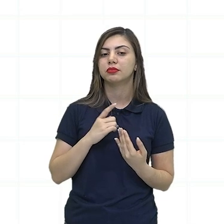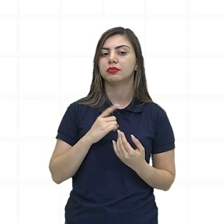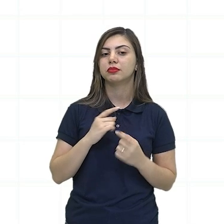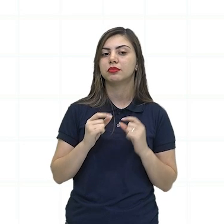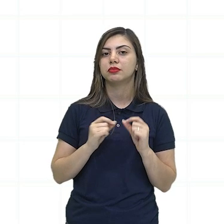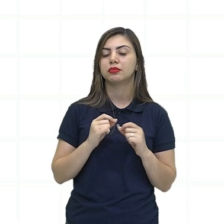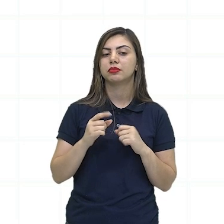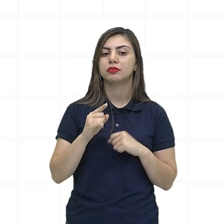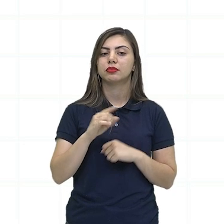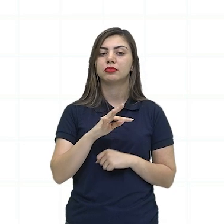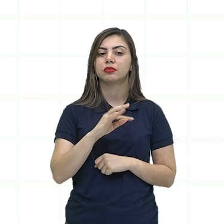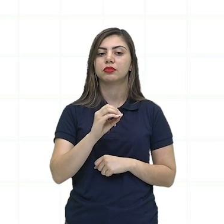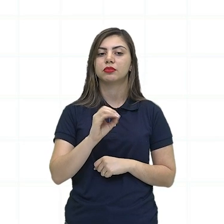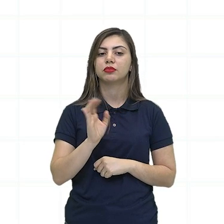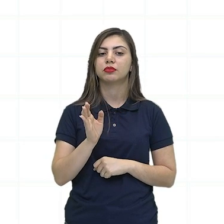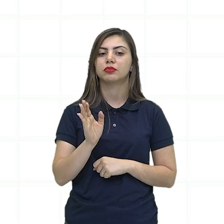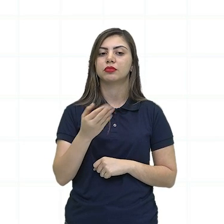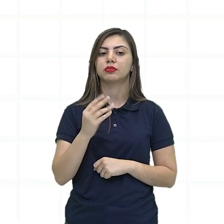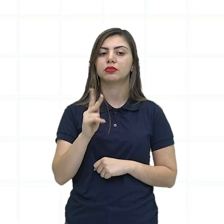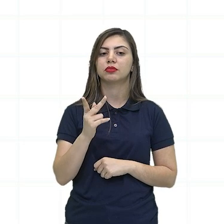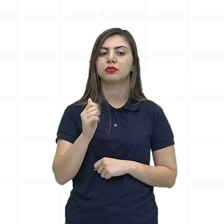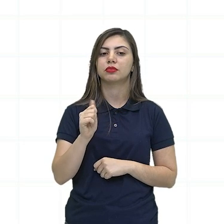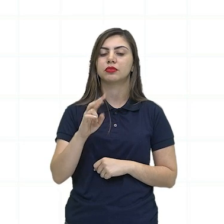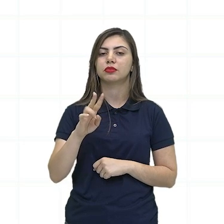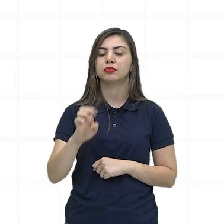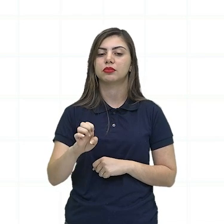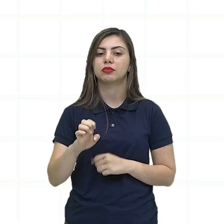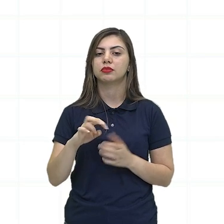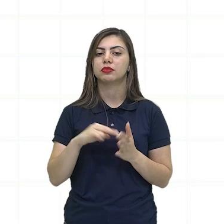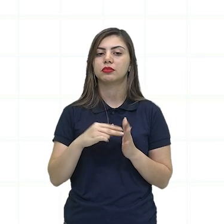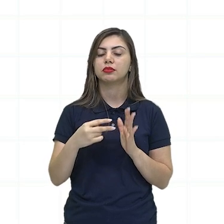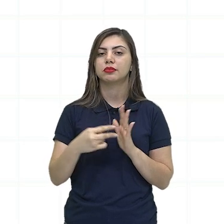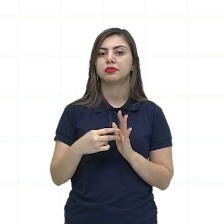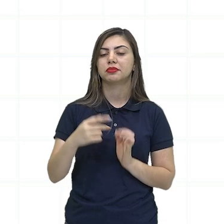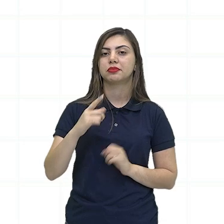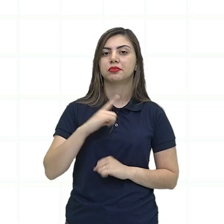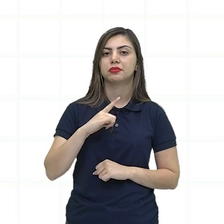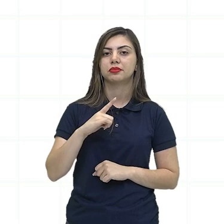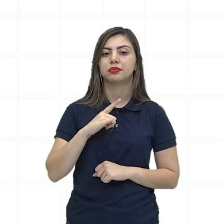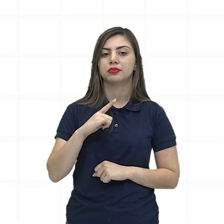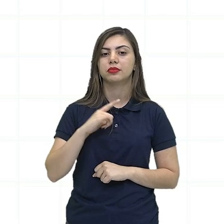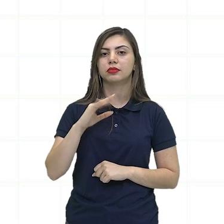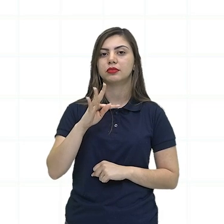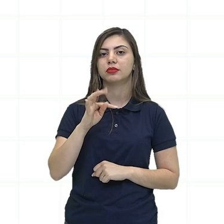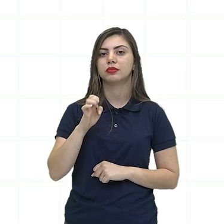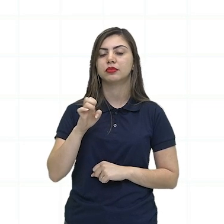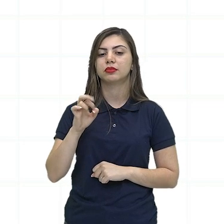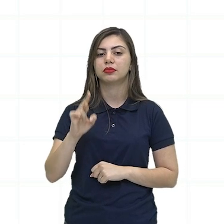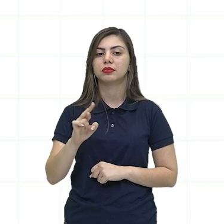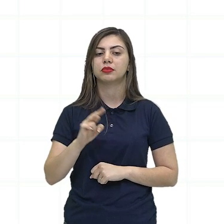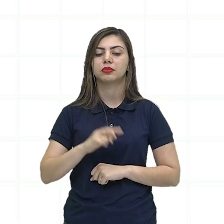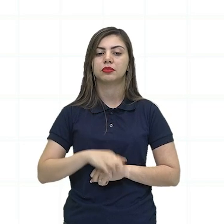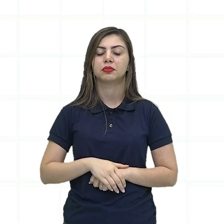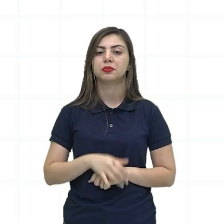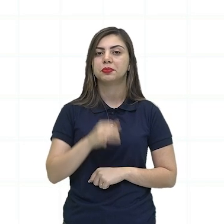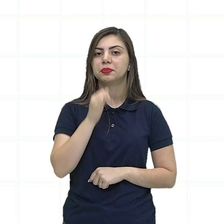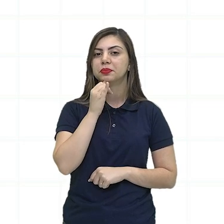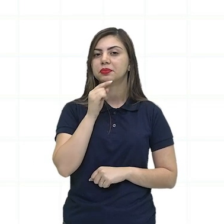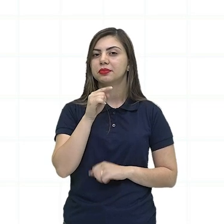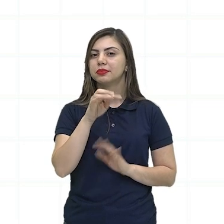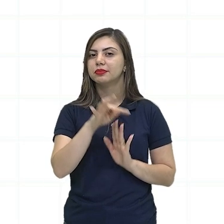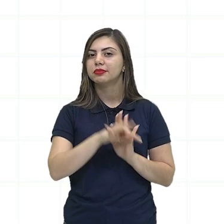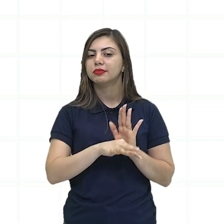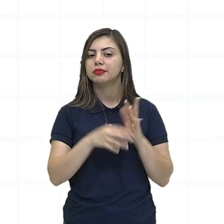que na terceira pessoa fica has, significa ter, né? Por exemplo, o texto